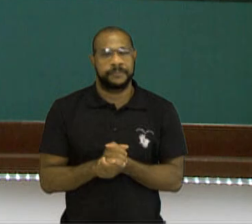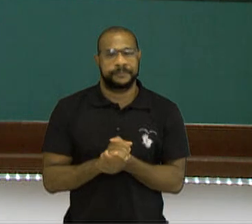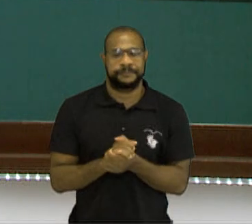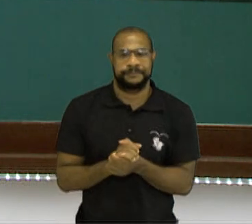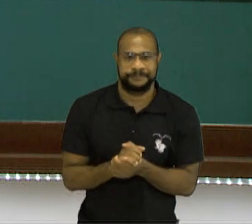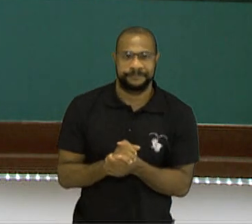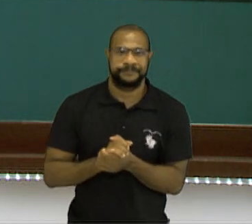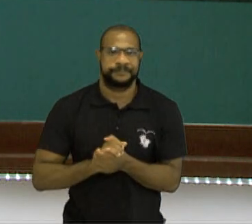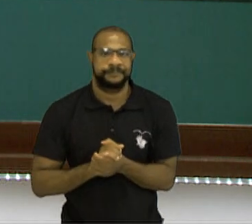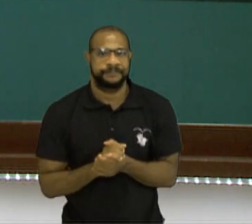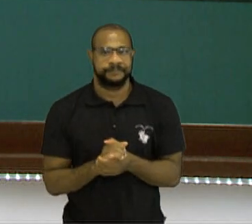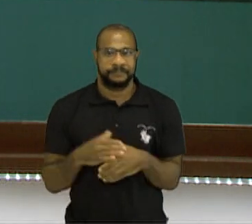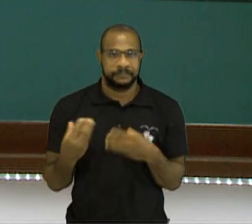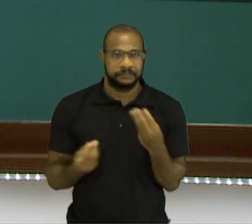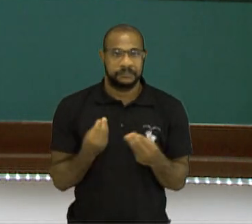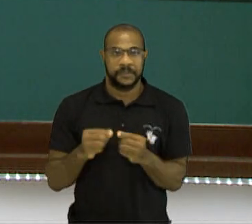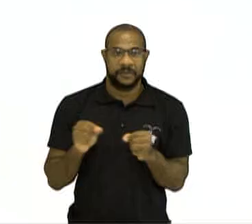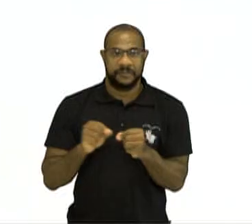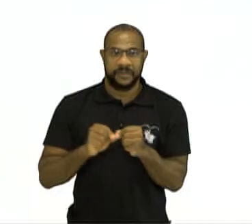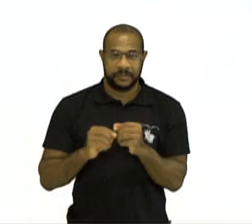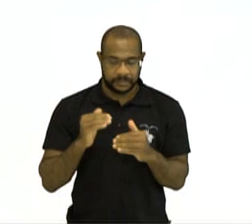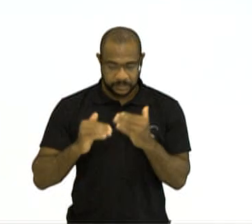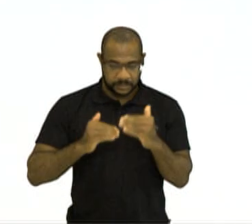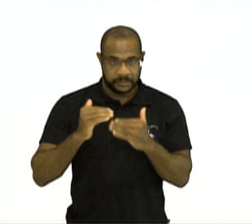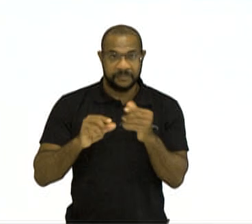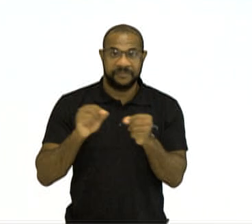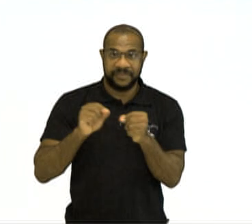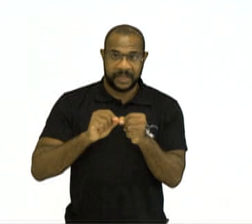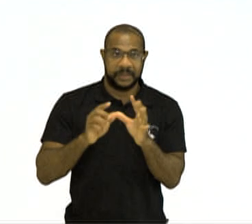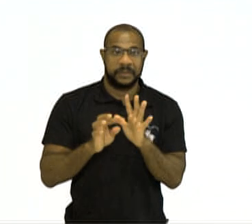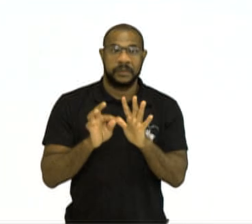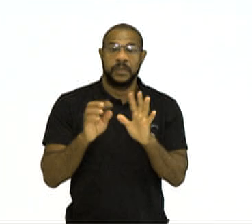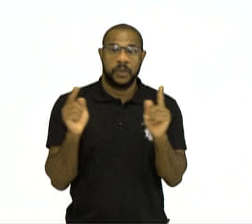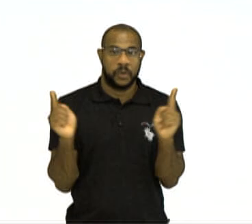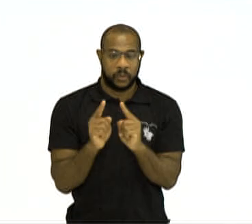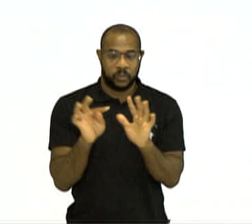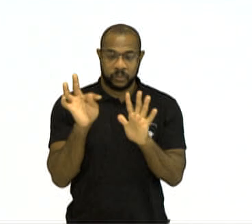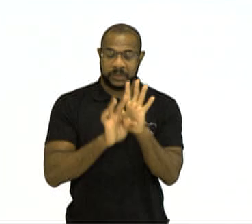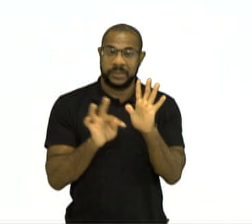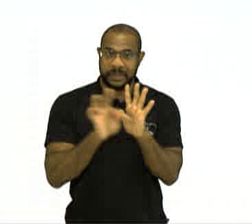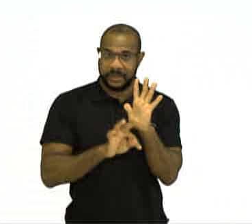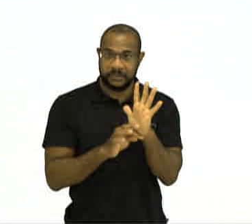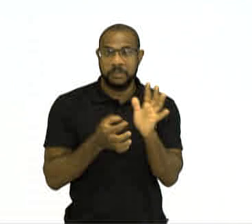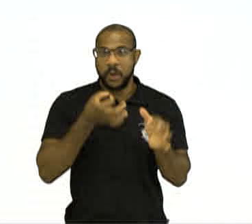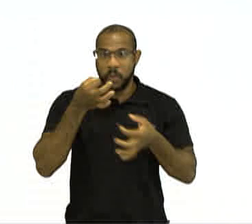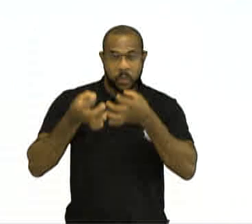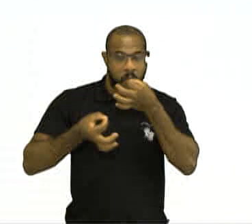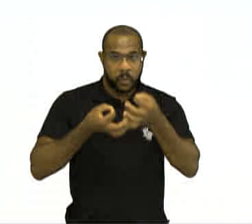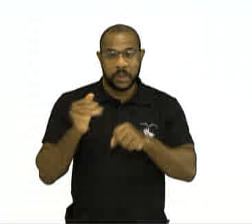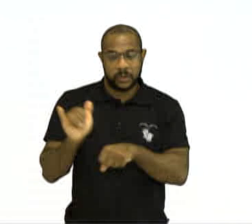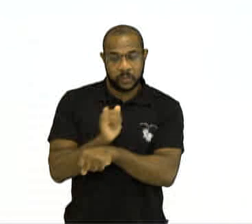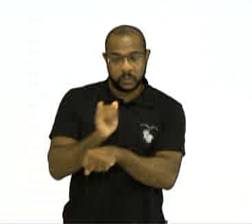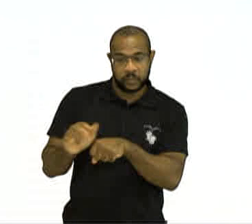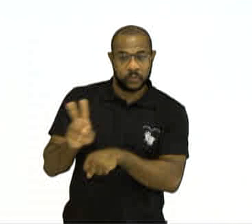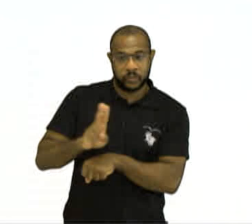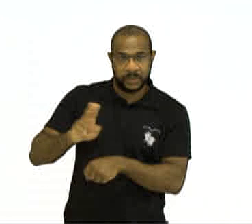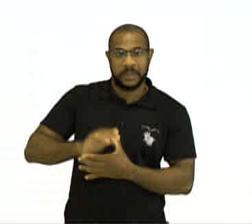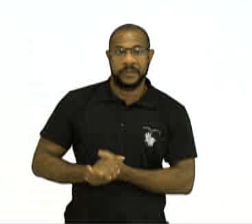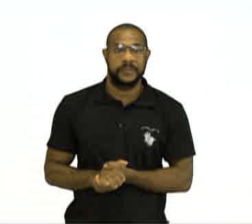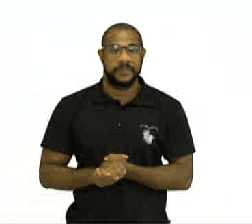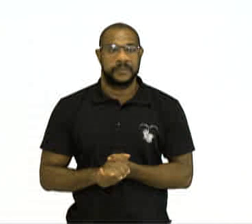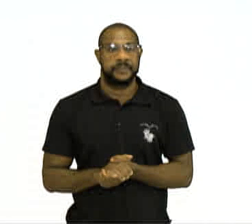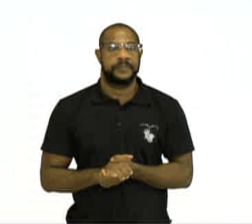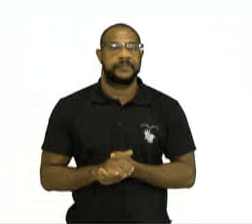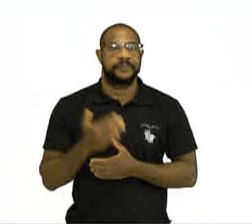parágrafo? Desenvolva mais um parágrafo sobre o tema, usando de estratégias argumentativas. Vamos a mais